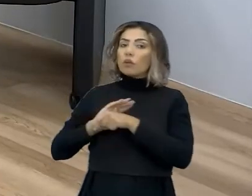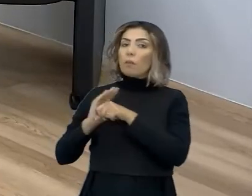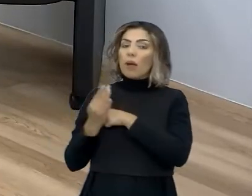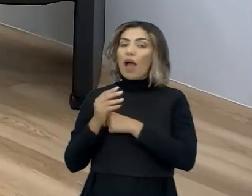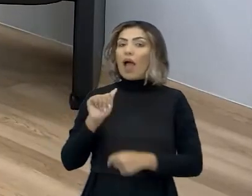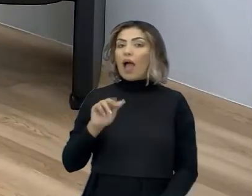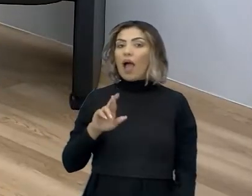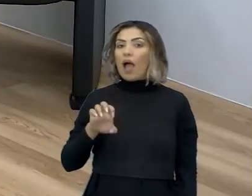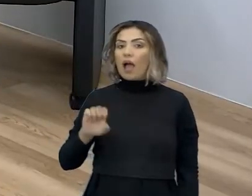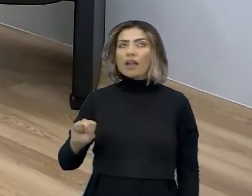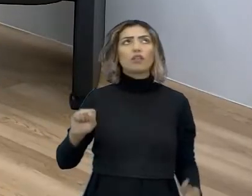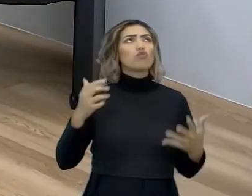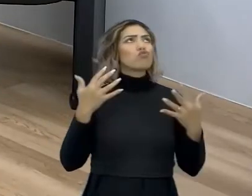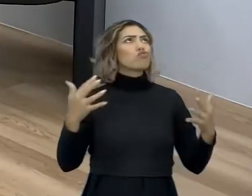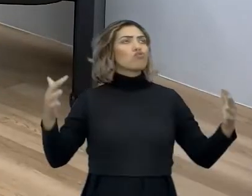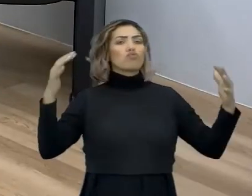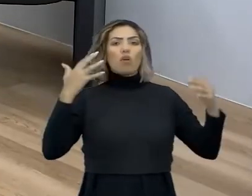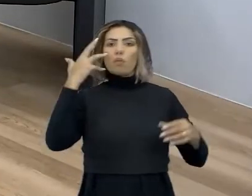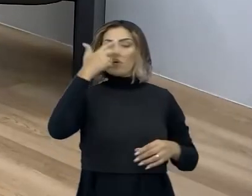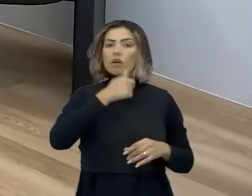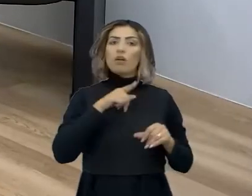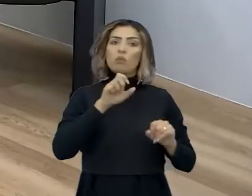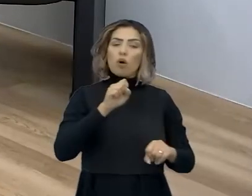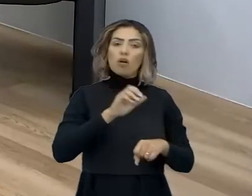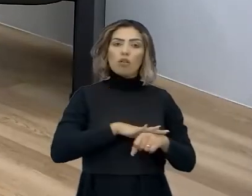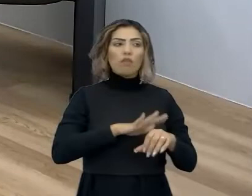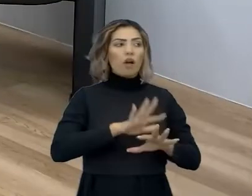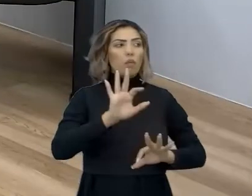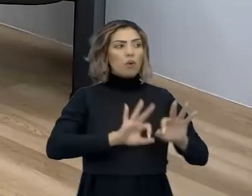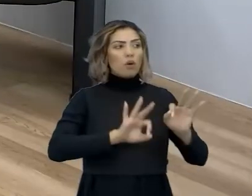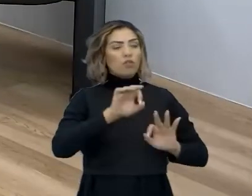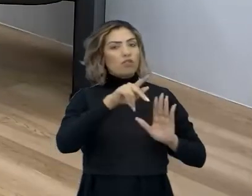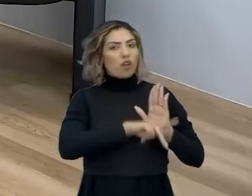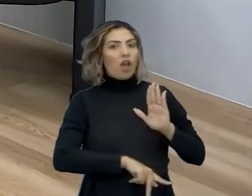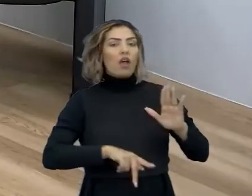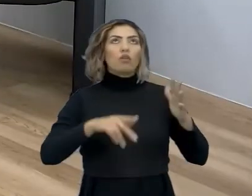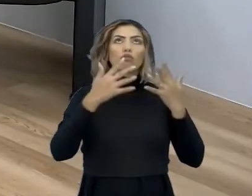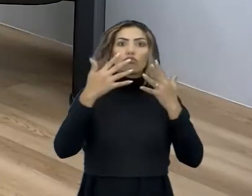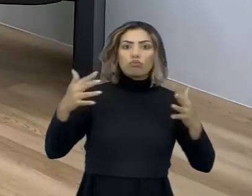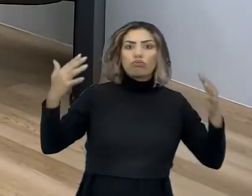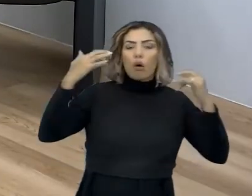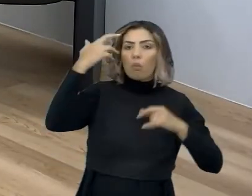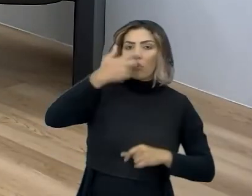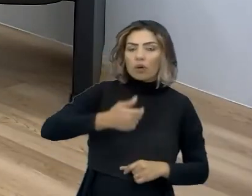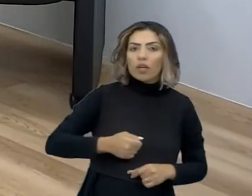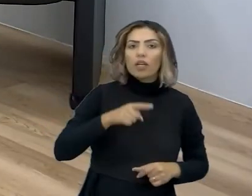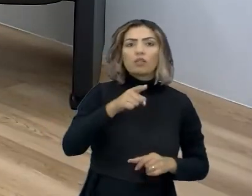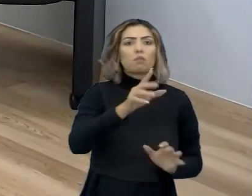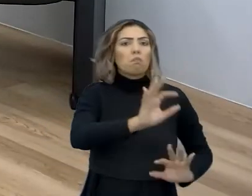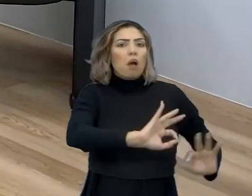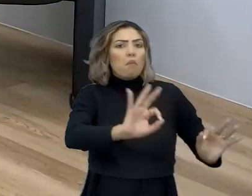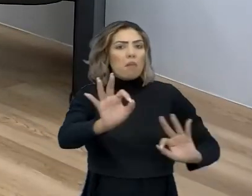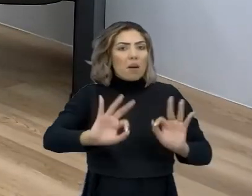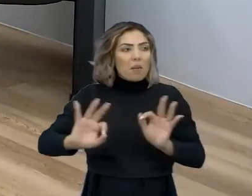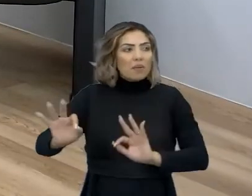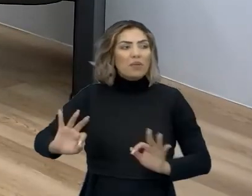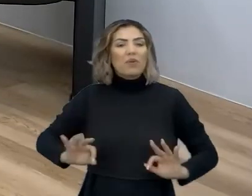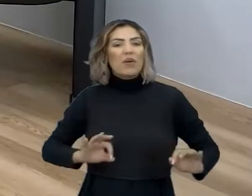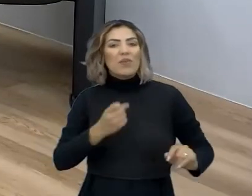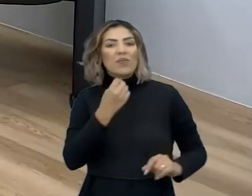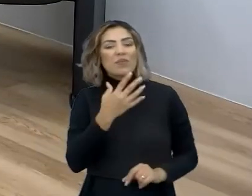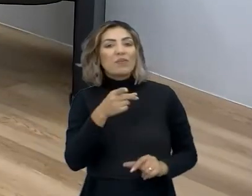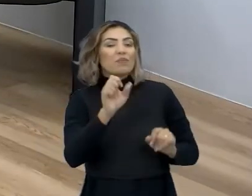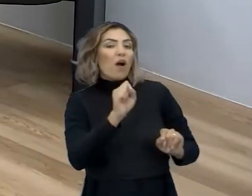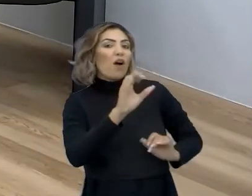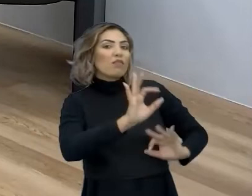de Ares. Lá dá pra gente fazer um projeto de iluminação com a lâmpada de Moser, que você pode adquirir aí, uma